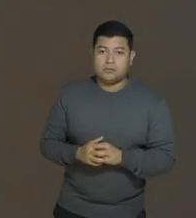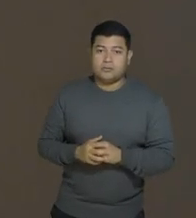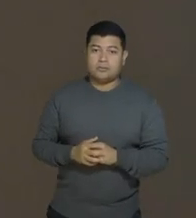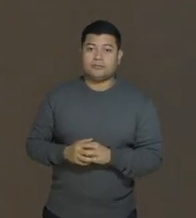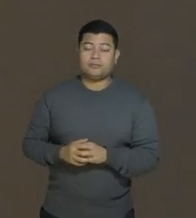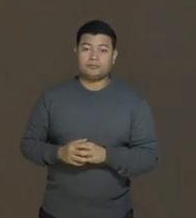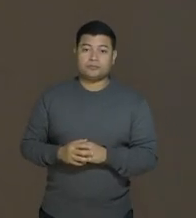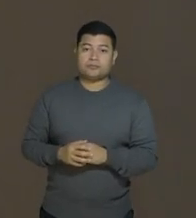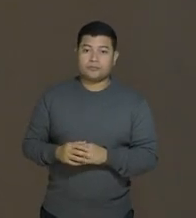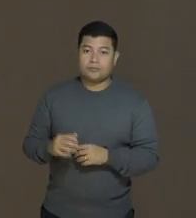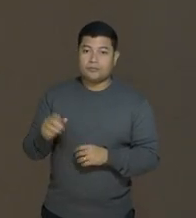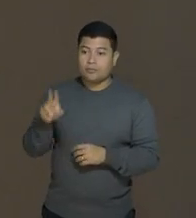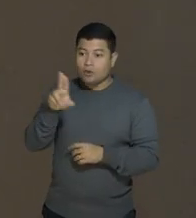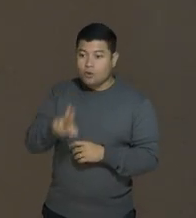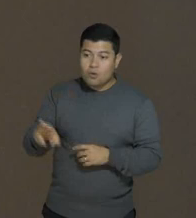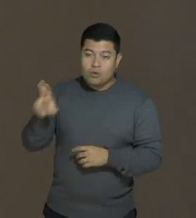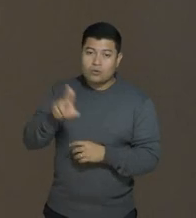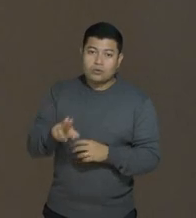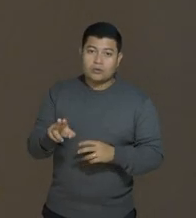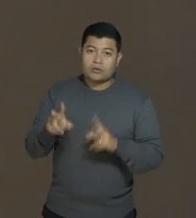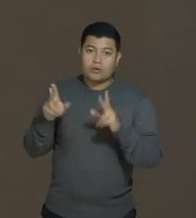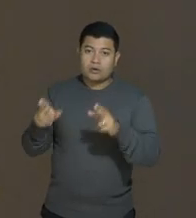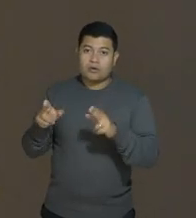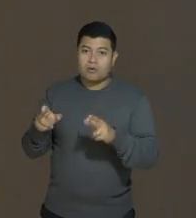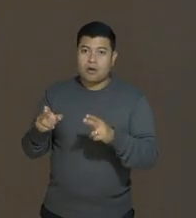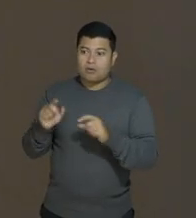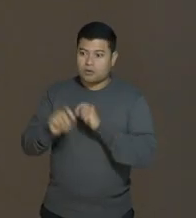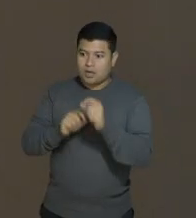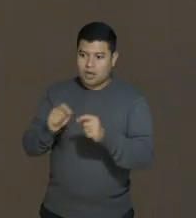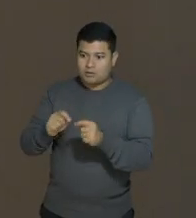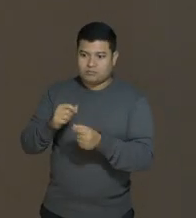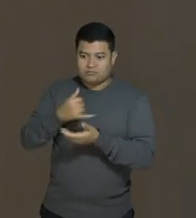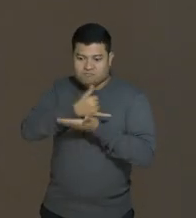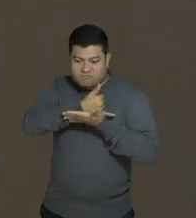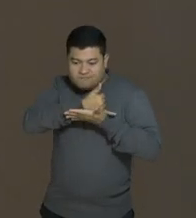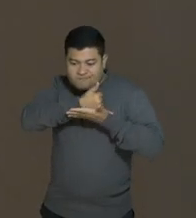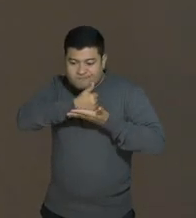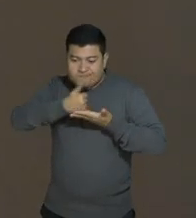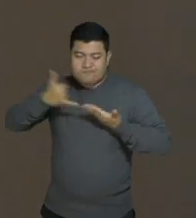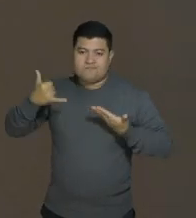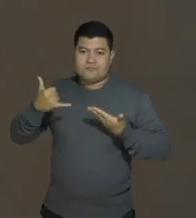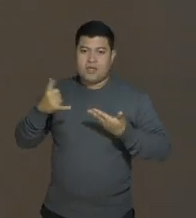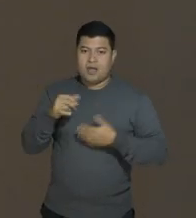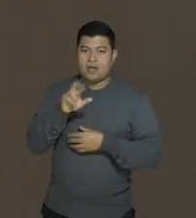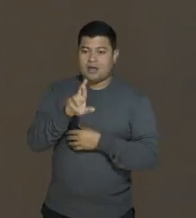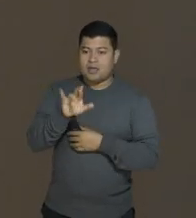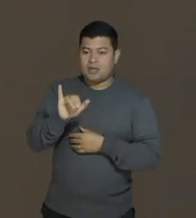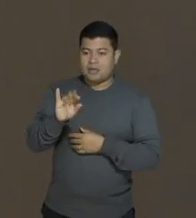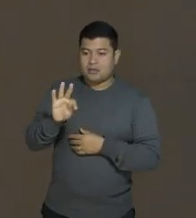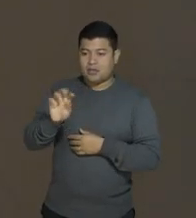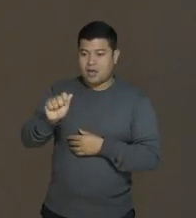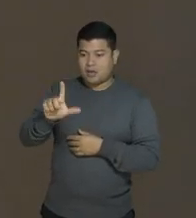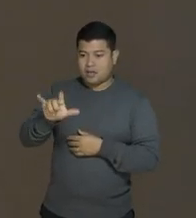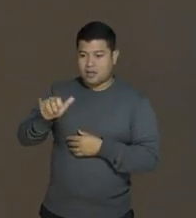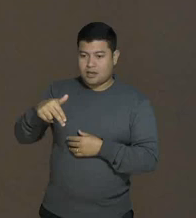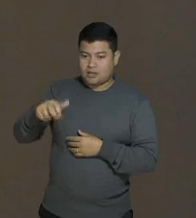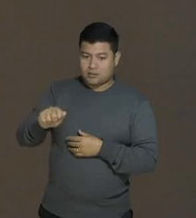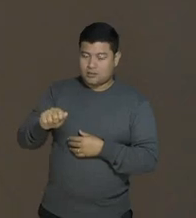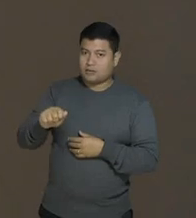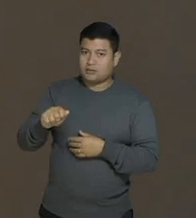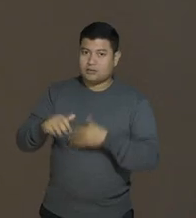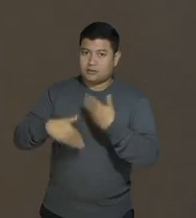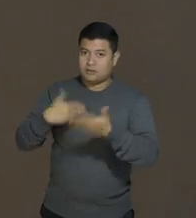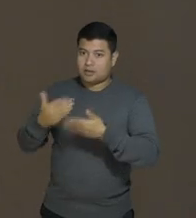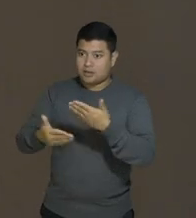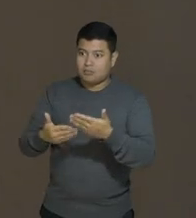usam como se fosse pó e cheiro, a Ritalina. Dá uma lesão de fundo de olho, irreversível, a pessoa